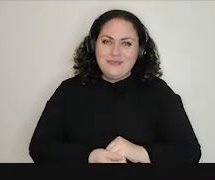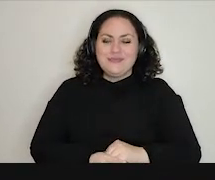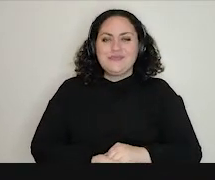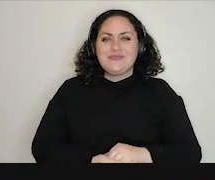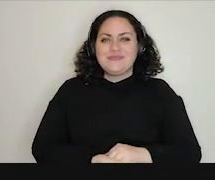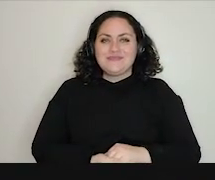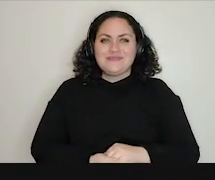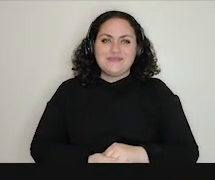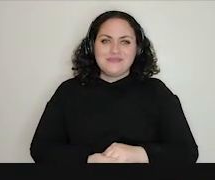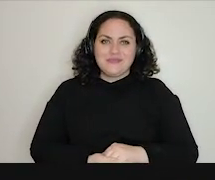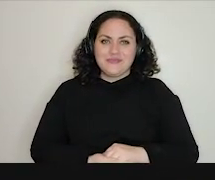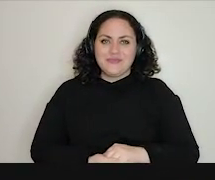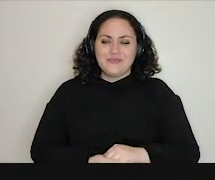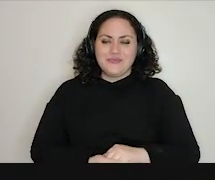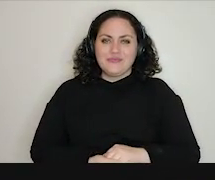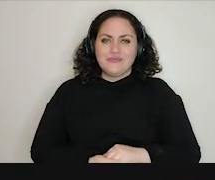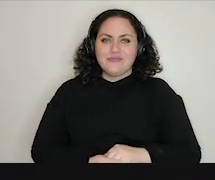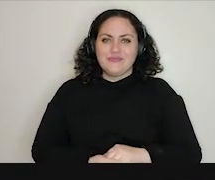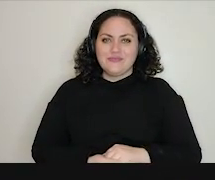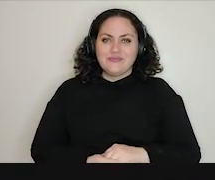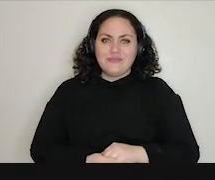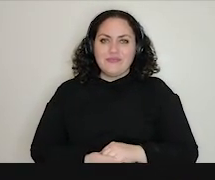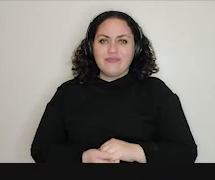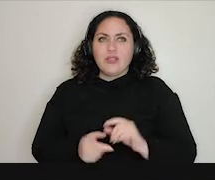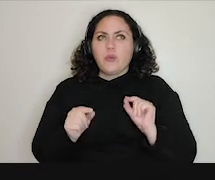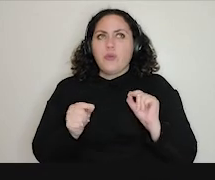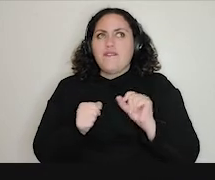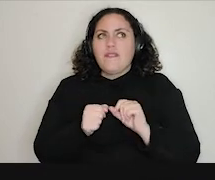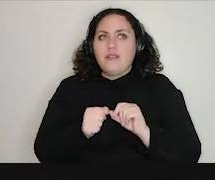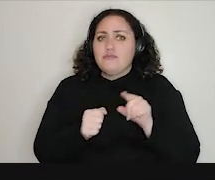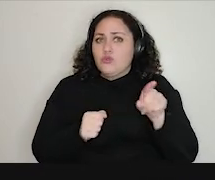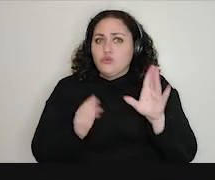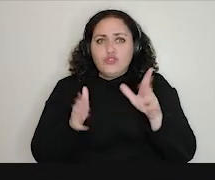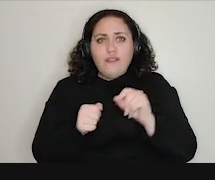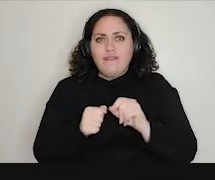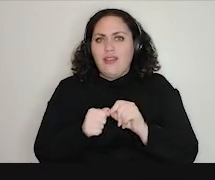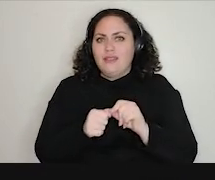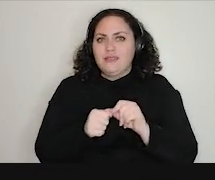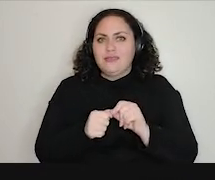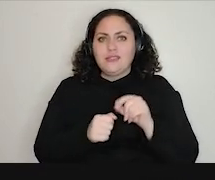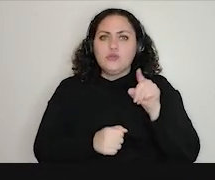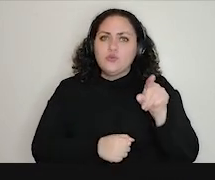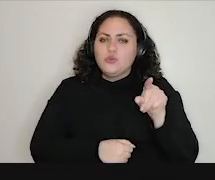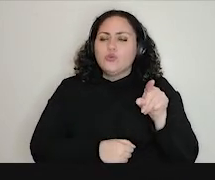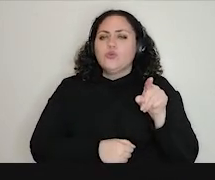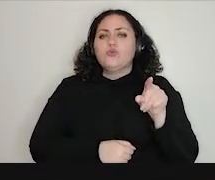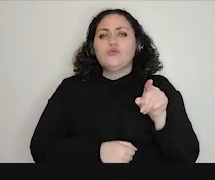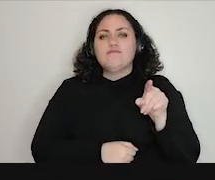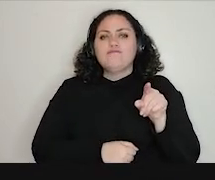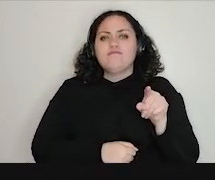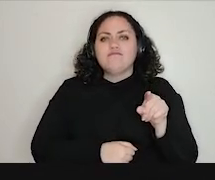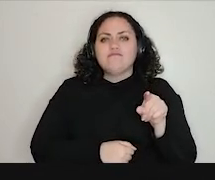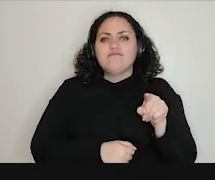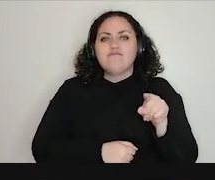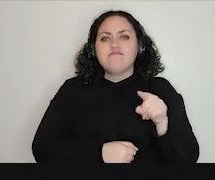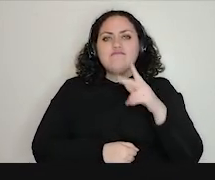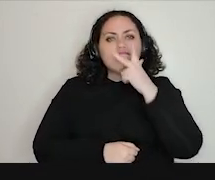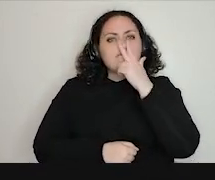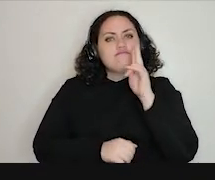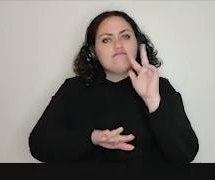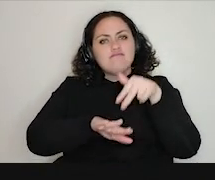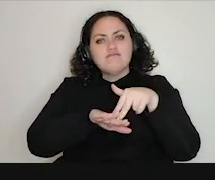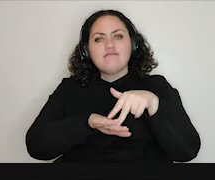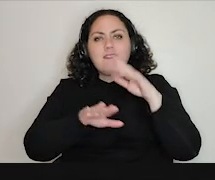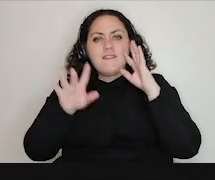difícil. O que acontece? Fazendo o que tu já faz, Gil. Né, trazendo a